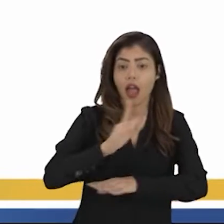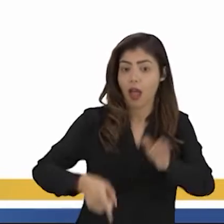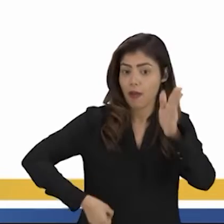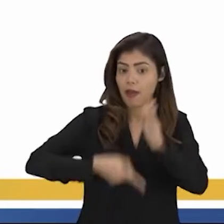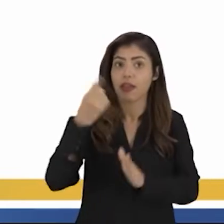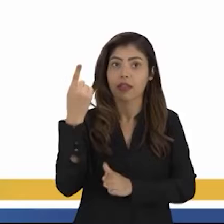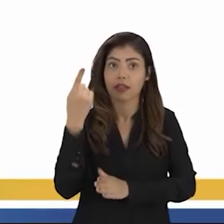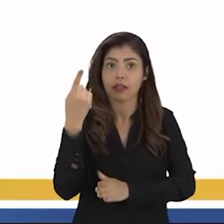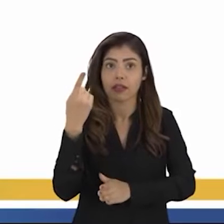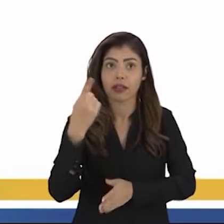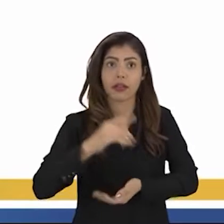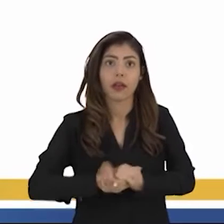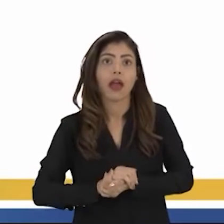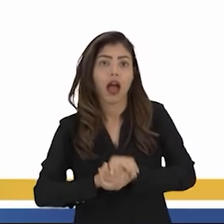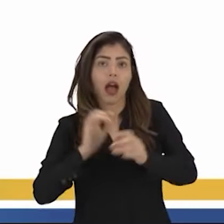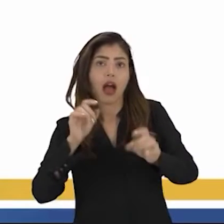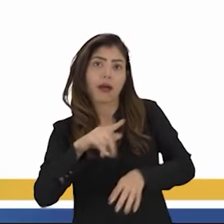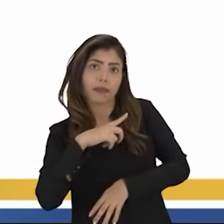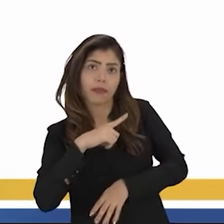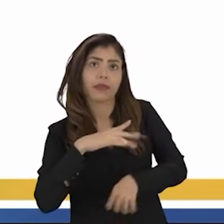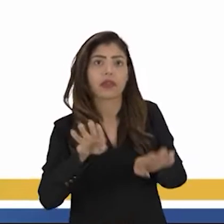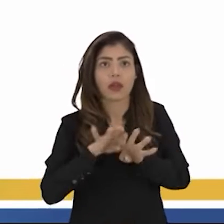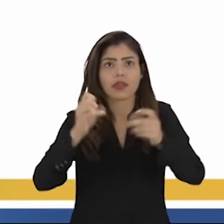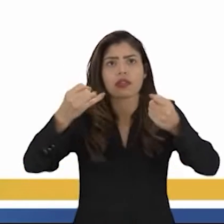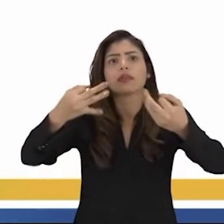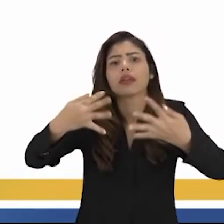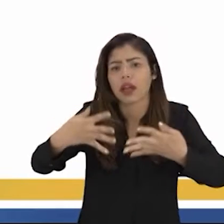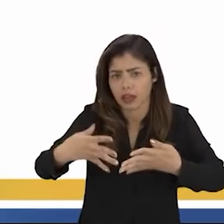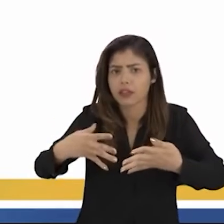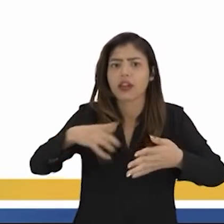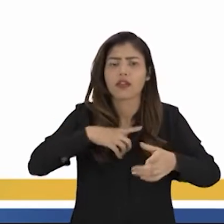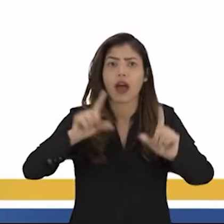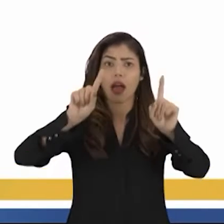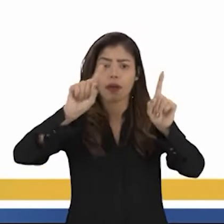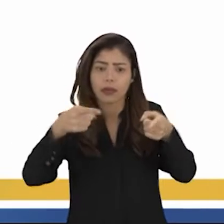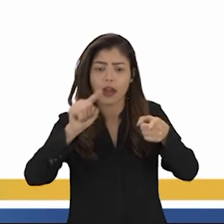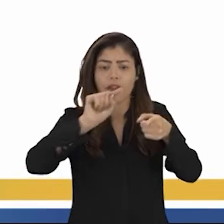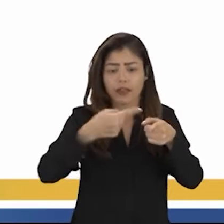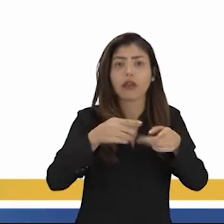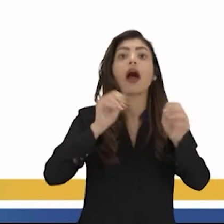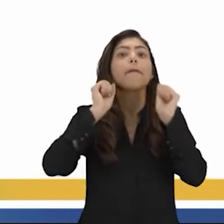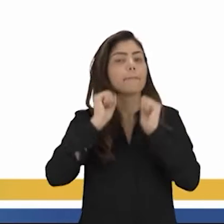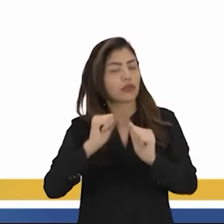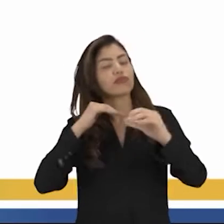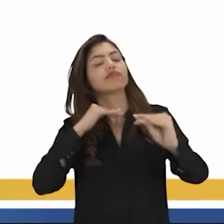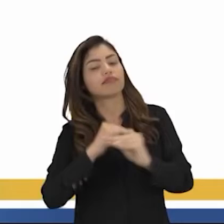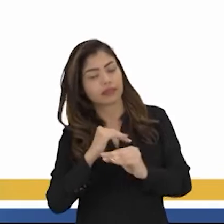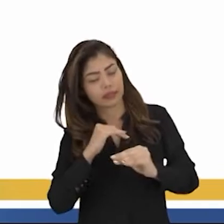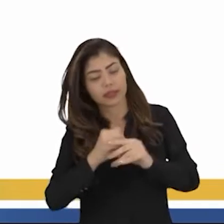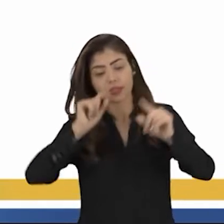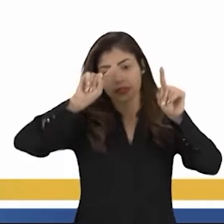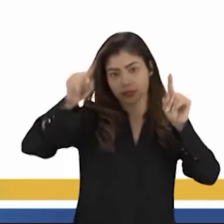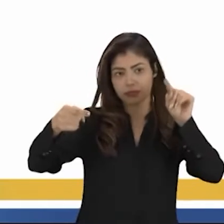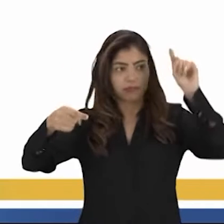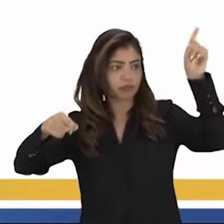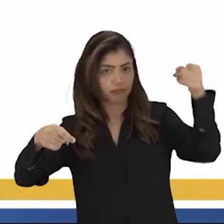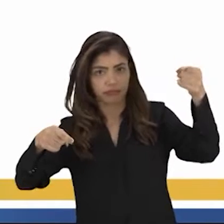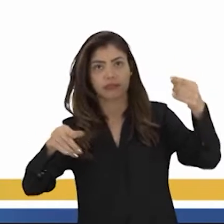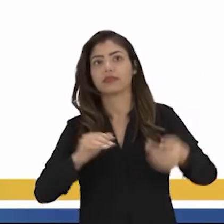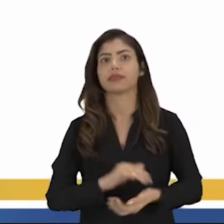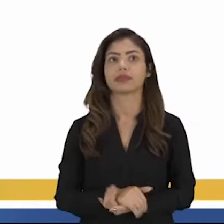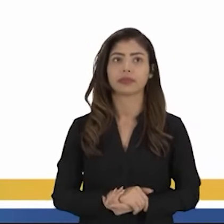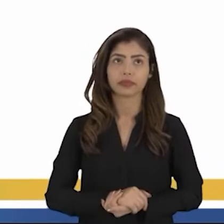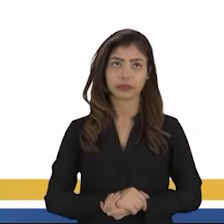pela primeira vez. Então, nós temos um termo explicativo aí que poderia estar entre vírgulas, mas também pode estar entre parênteses.